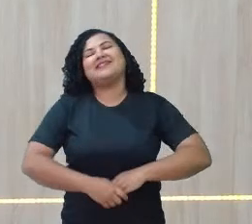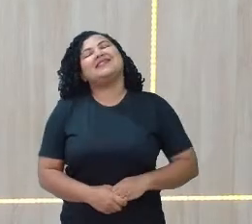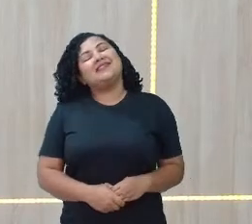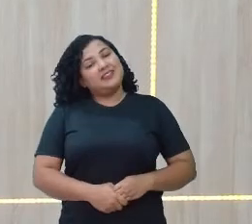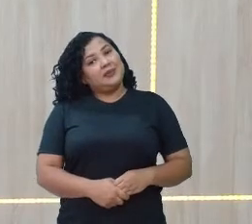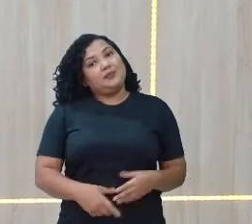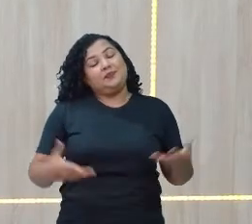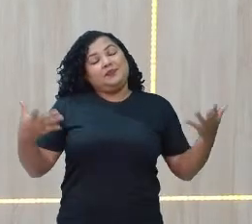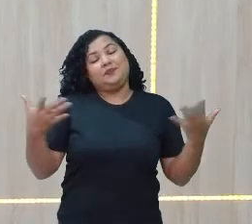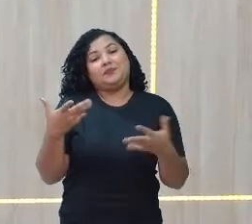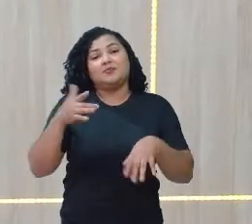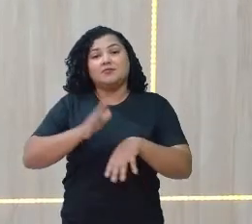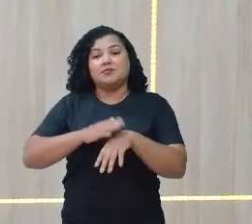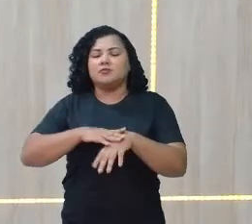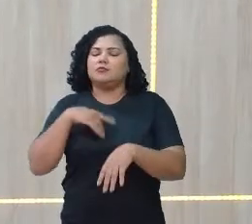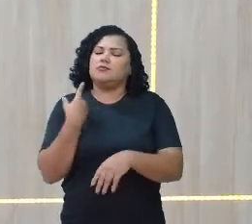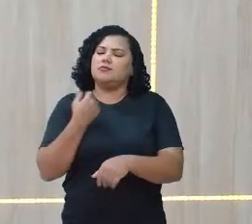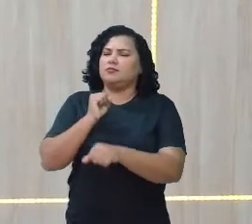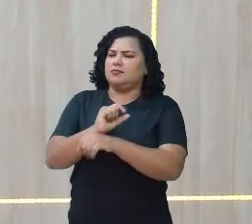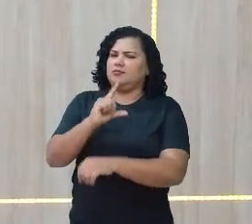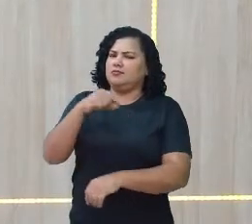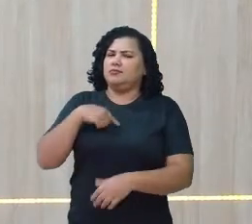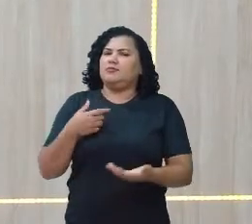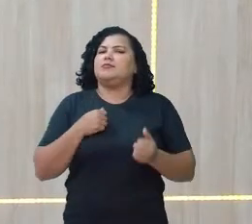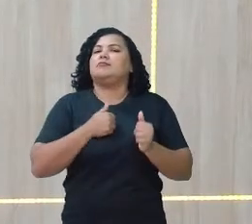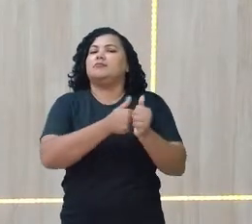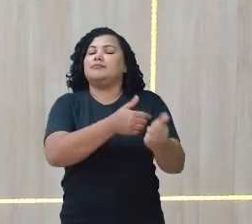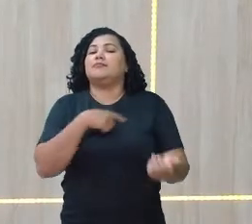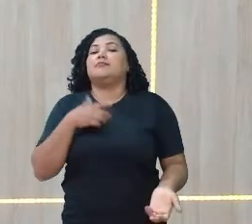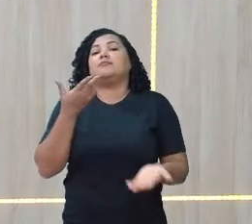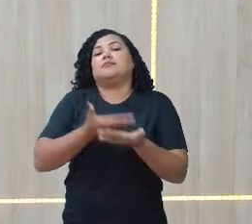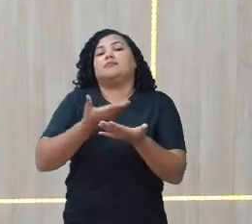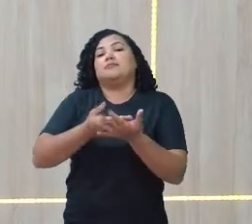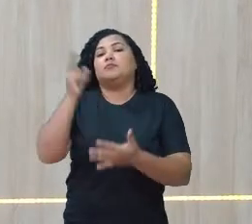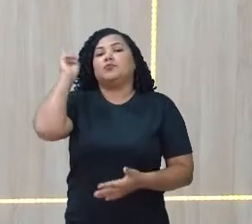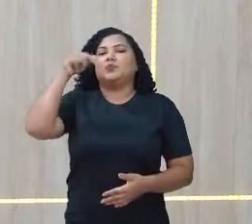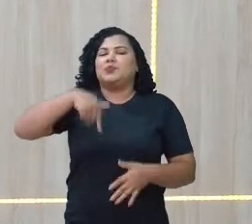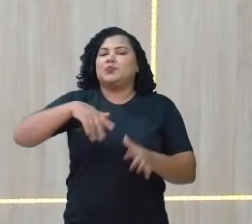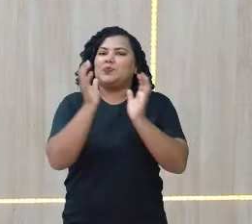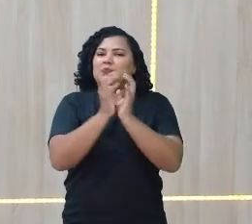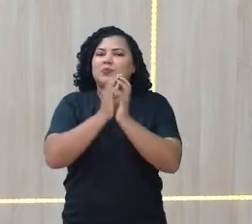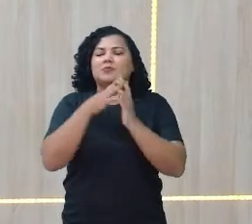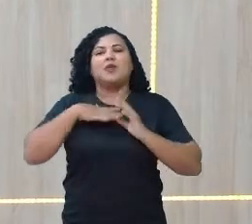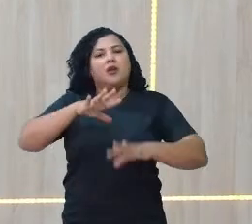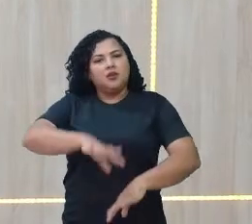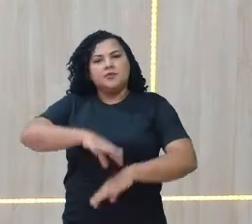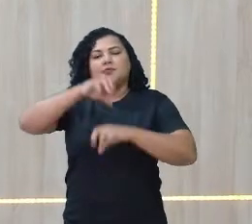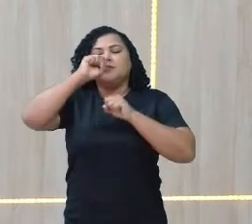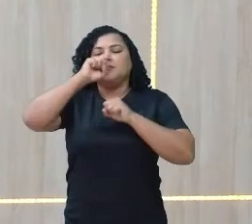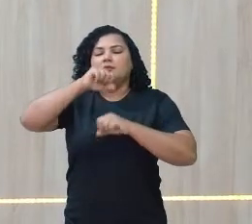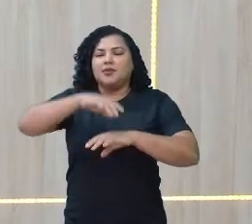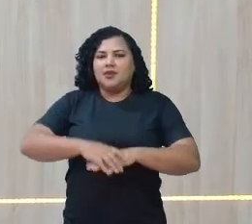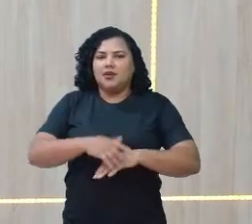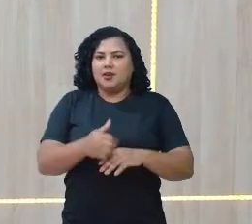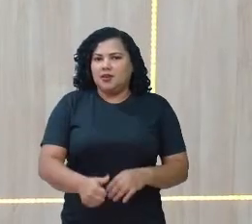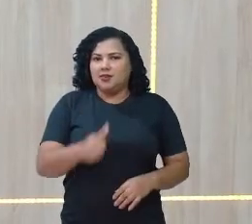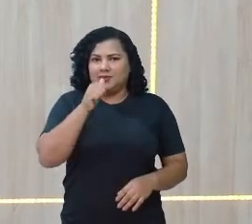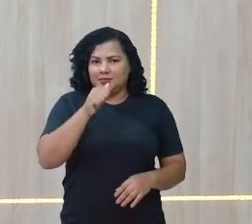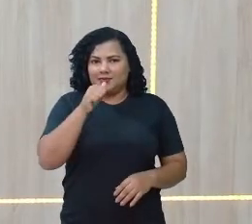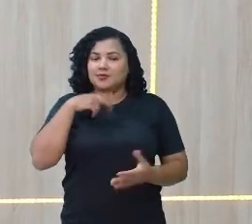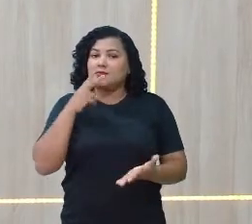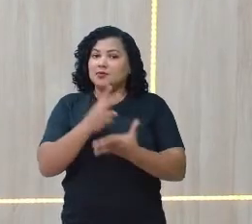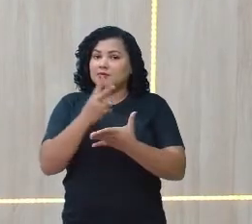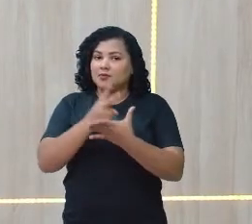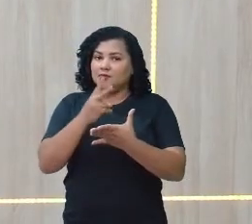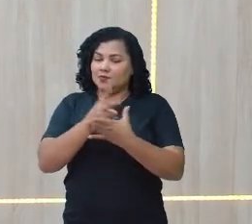Agora é hora de, né? Vamos parar um pouquinho e acompanhar a nossa aula de História do Recife, né? Dar uma respirada, tomar água e continuar seguindo aqui na